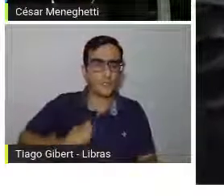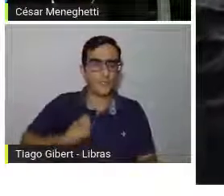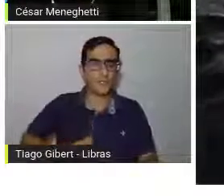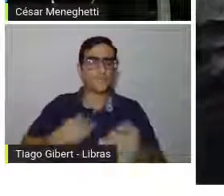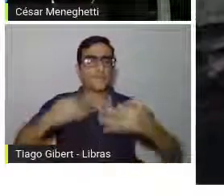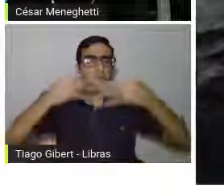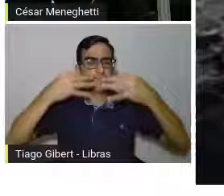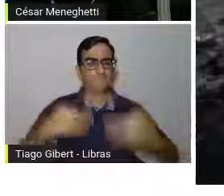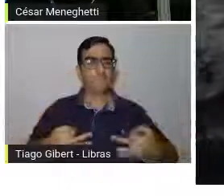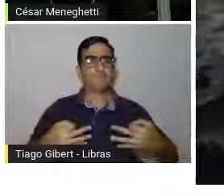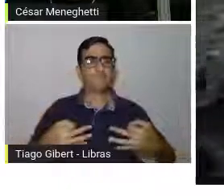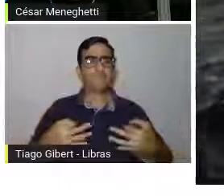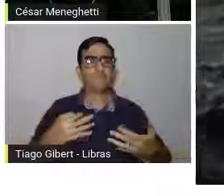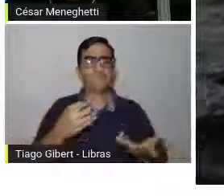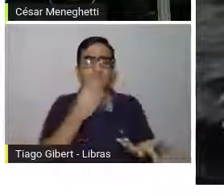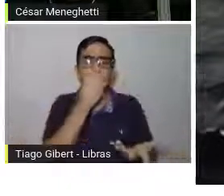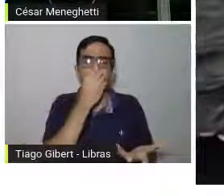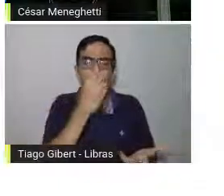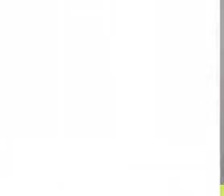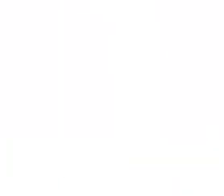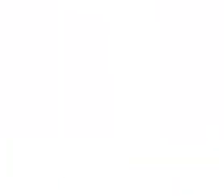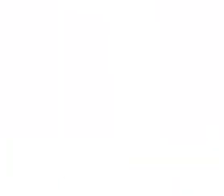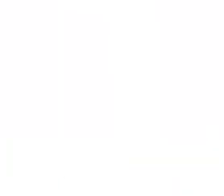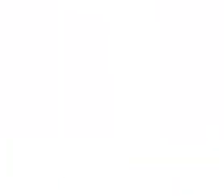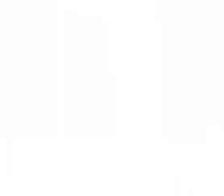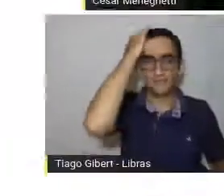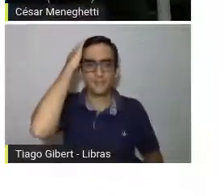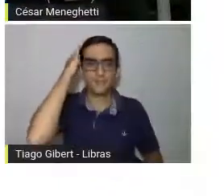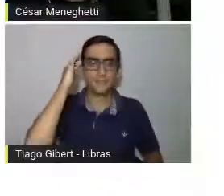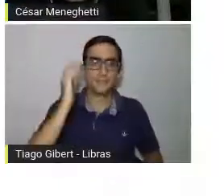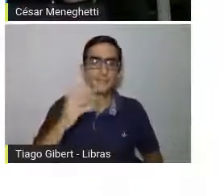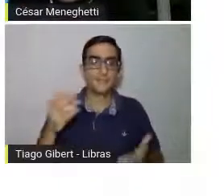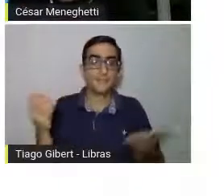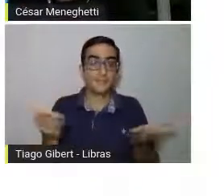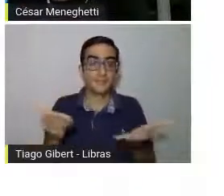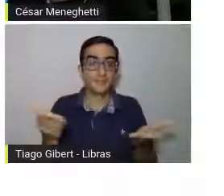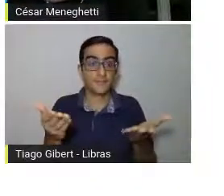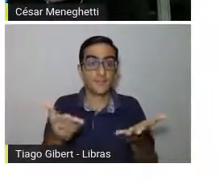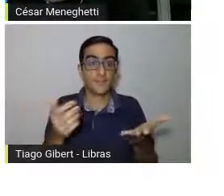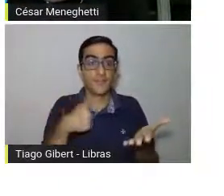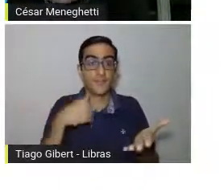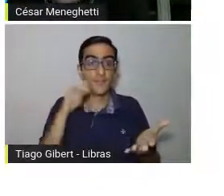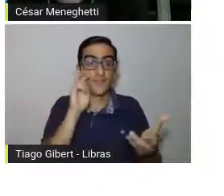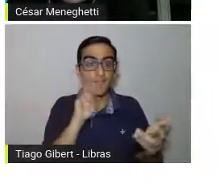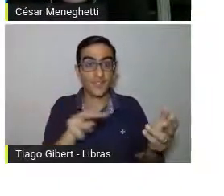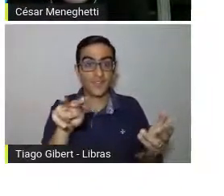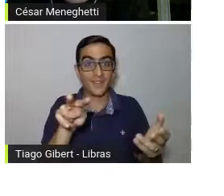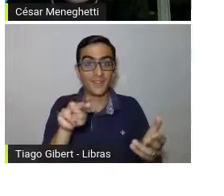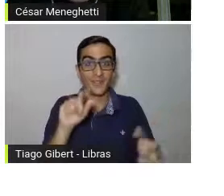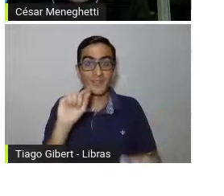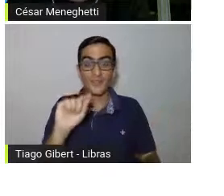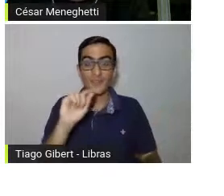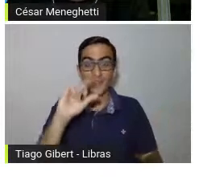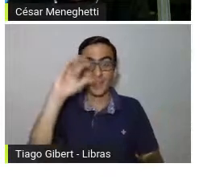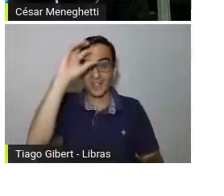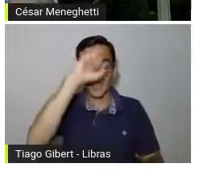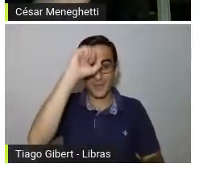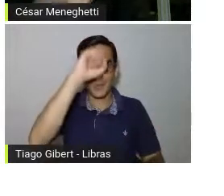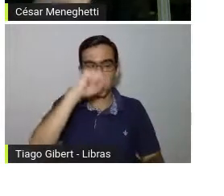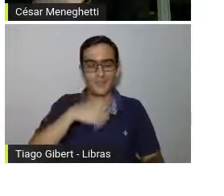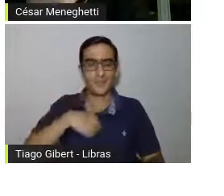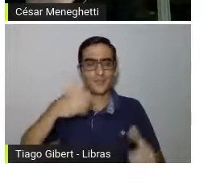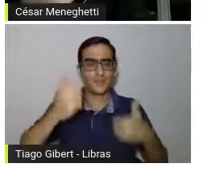né? Bom, agora nós estamos vendo. Isso foi o que eu aprendi, que eu falei, o espartiágua na minha